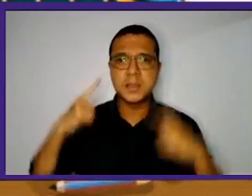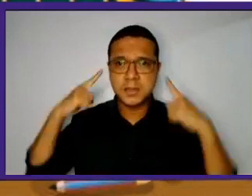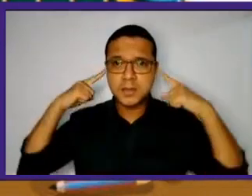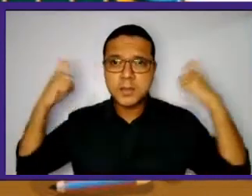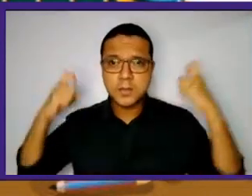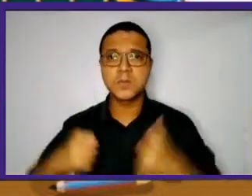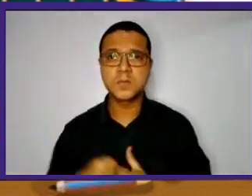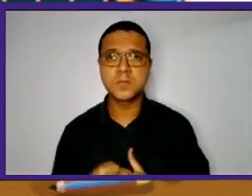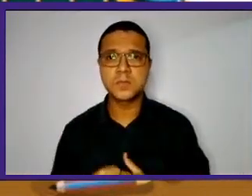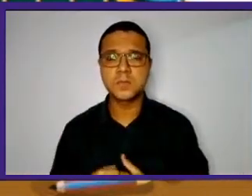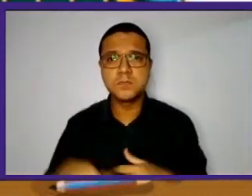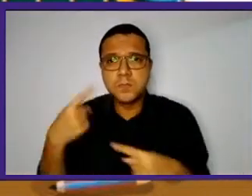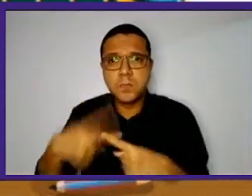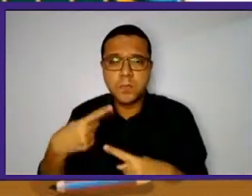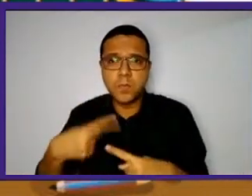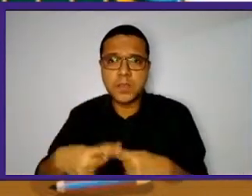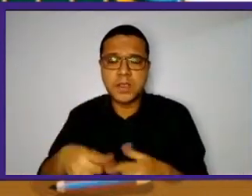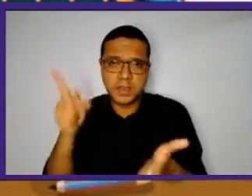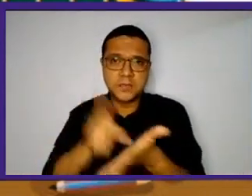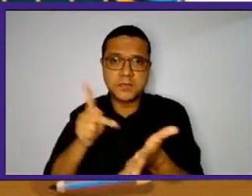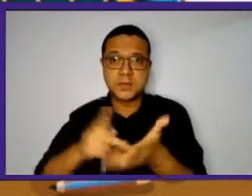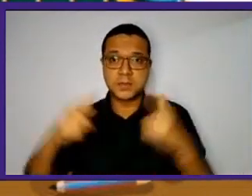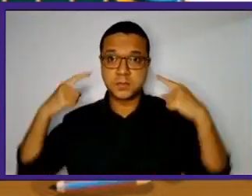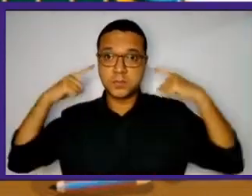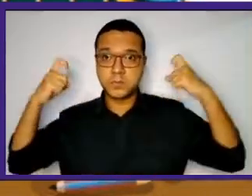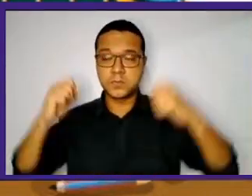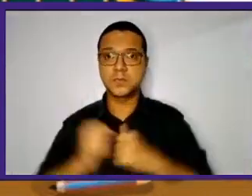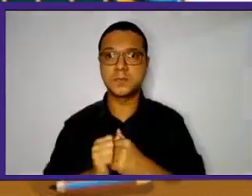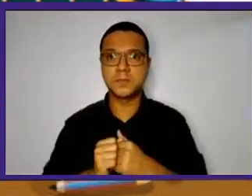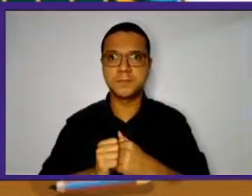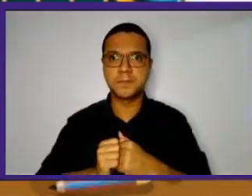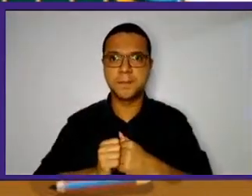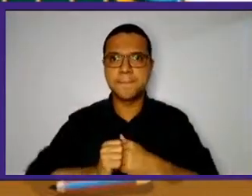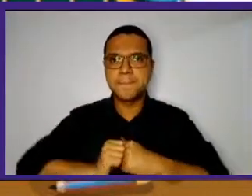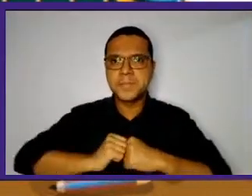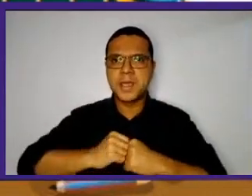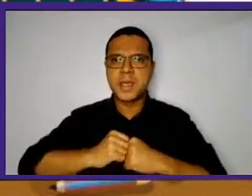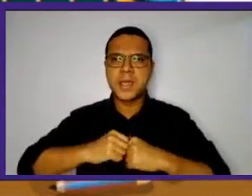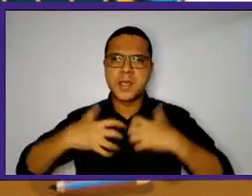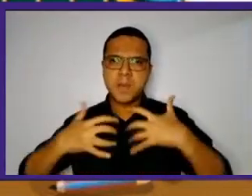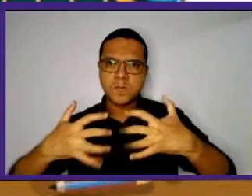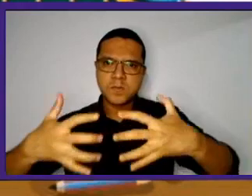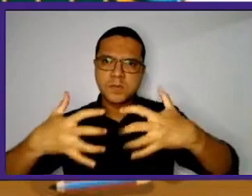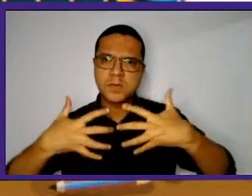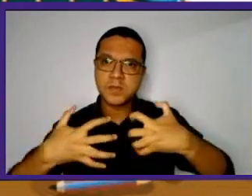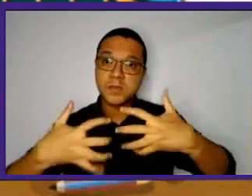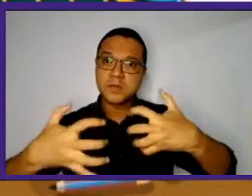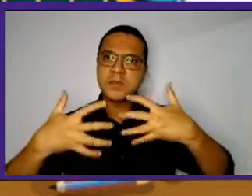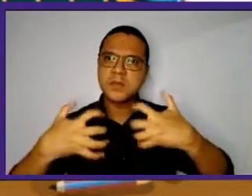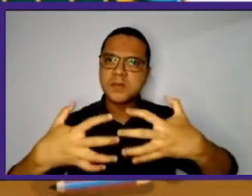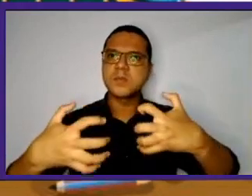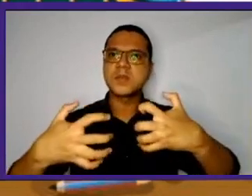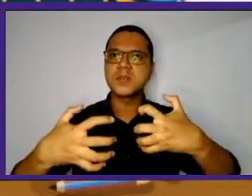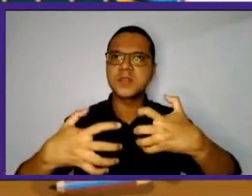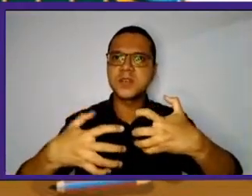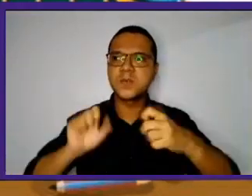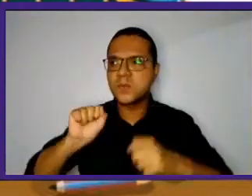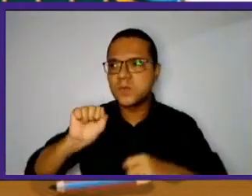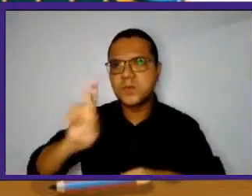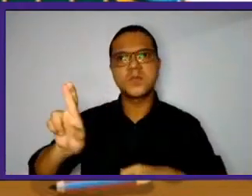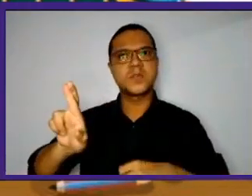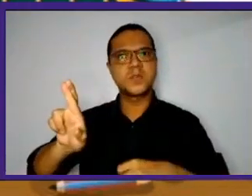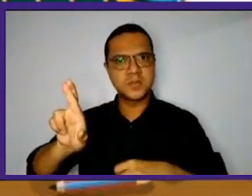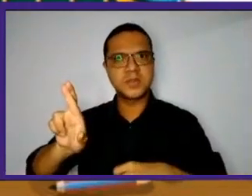atmosfera? Porque, na verdade, o som é a vibração justamente de moléculas do